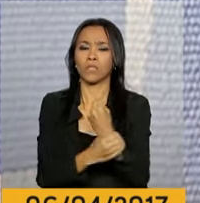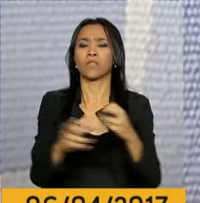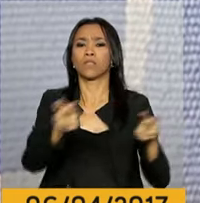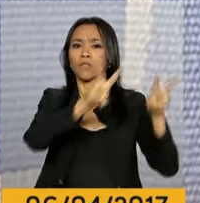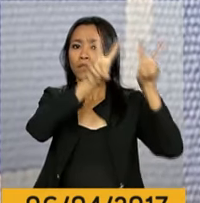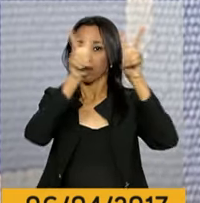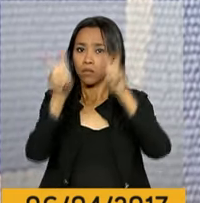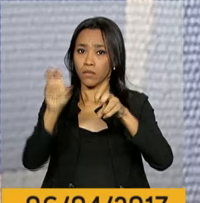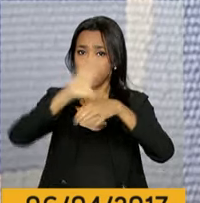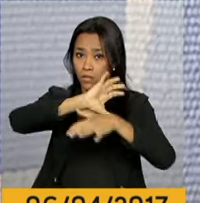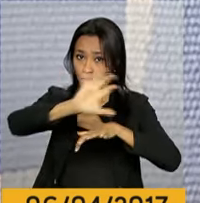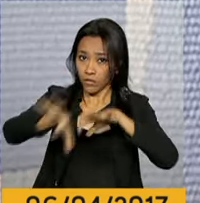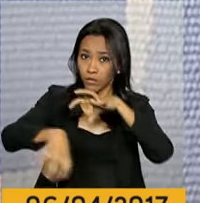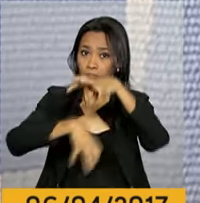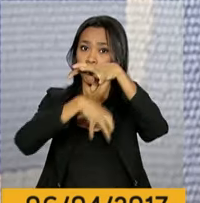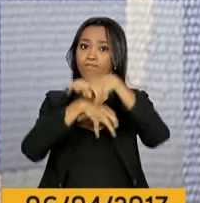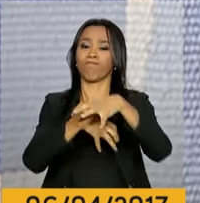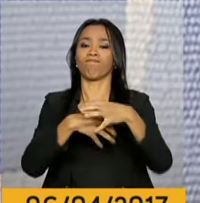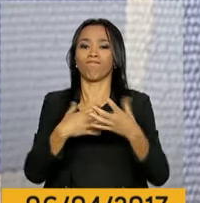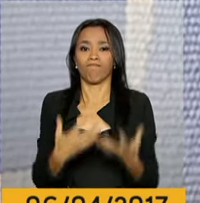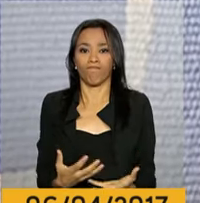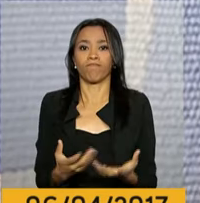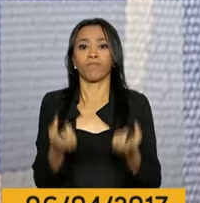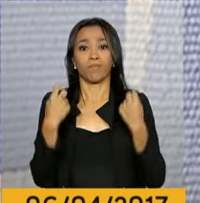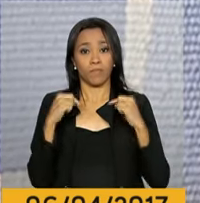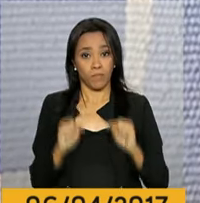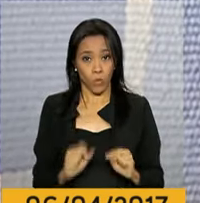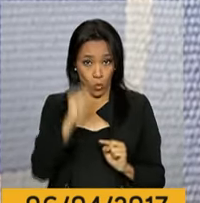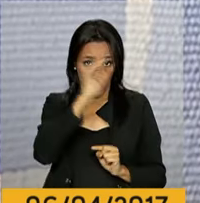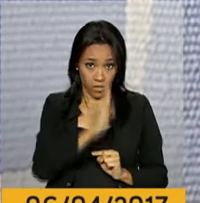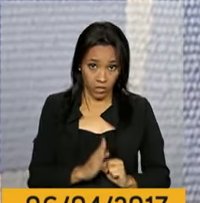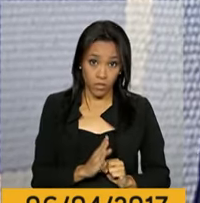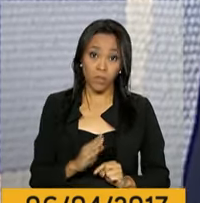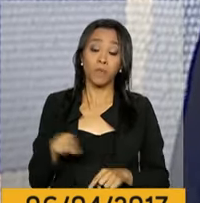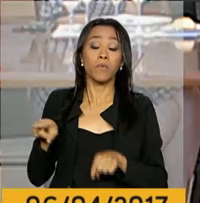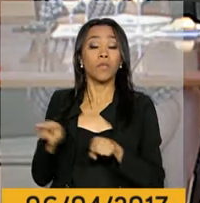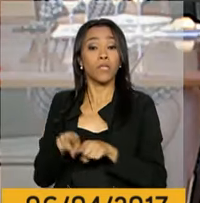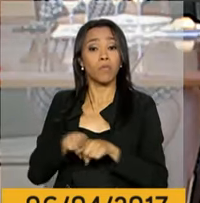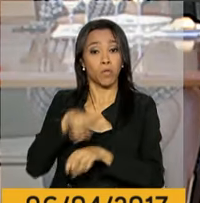sustentabilidade. O Brasil e a Suécia